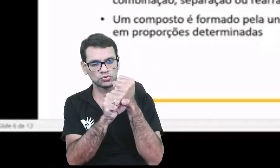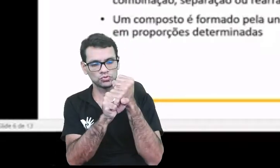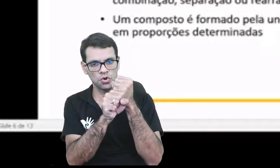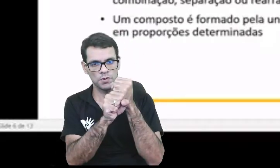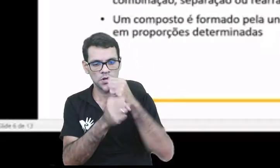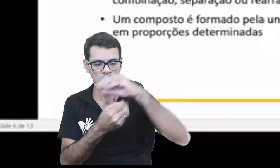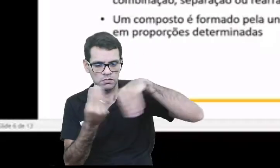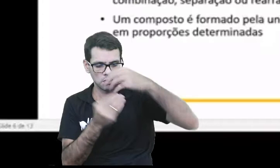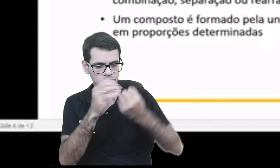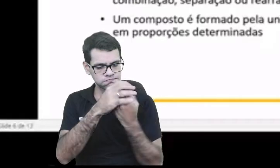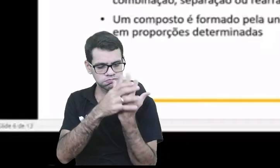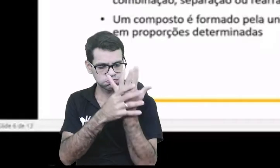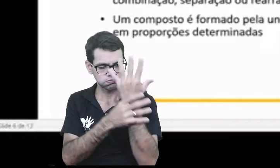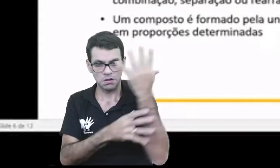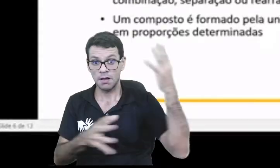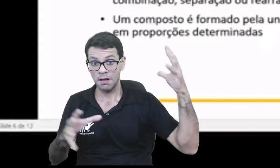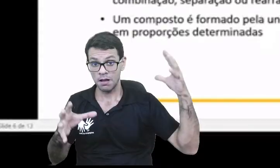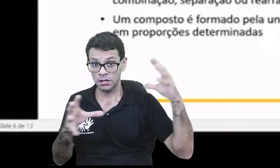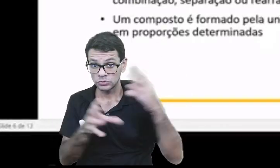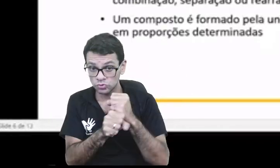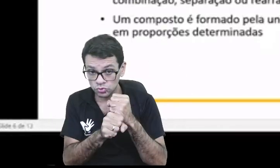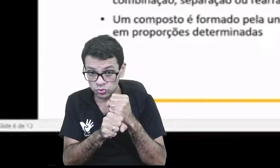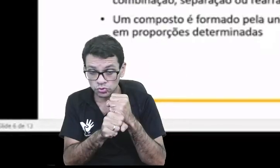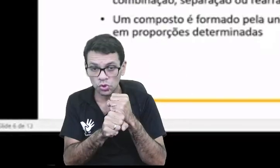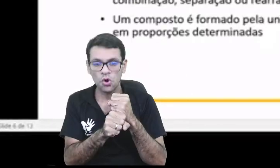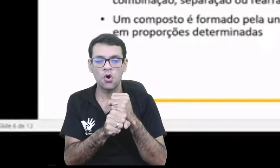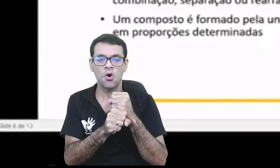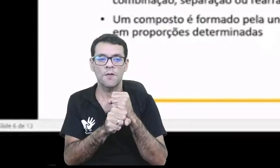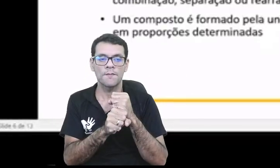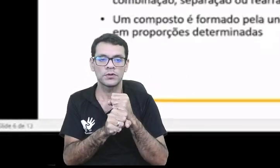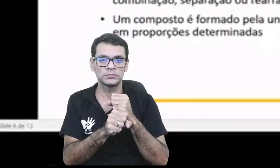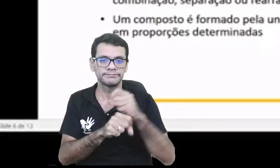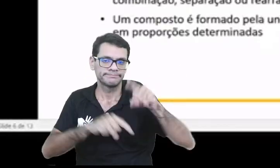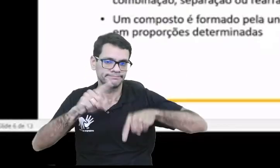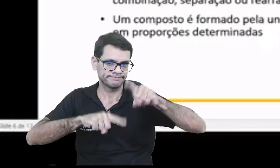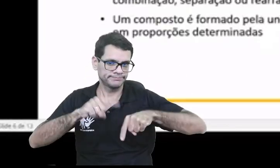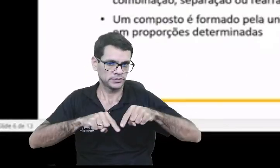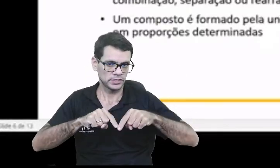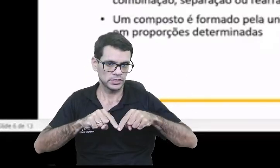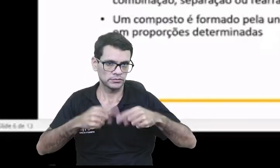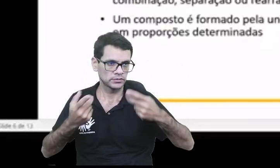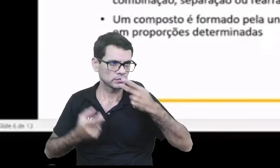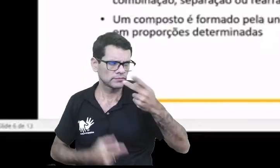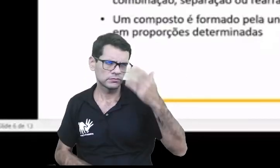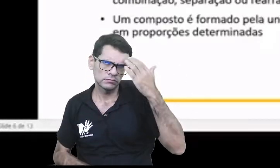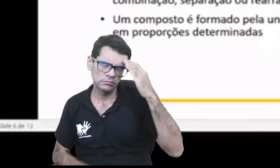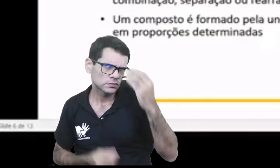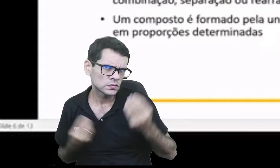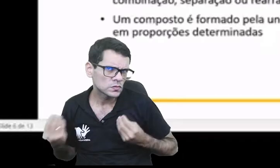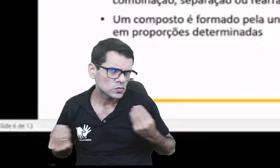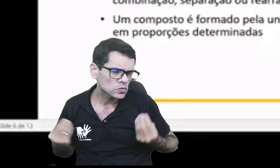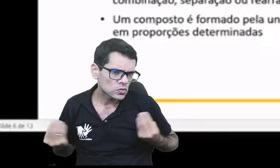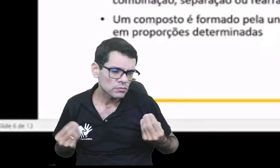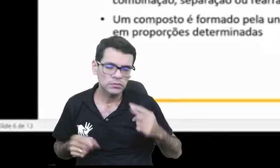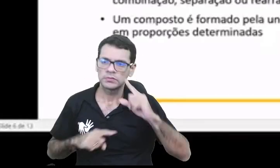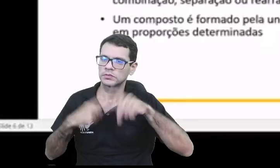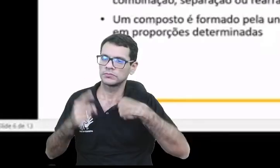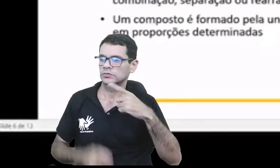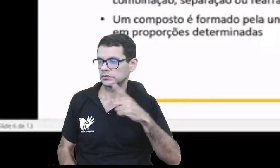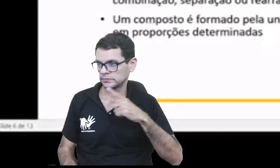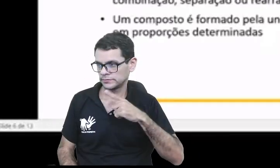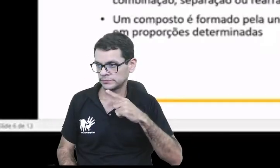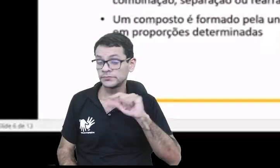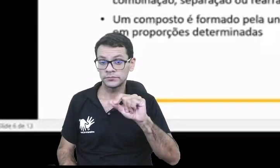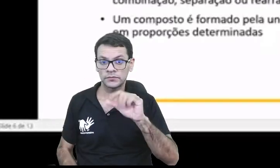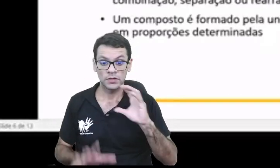uma reação, a massa de um composto é a soma das massas de seus elementos. Então, ele não estava entendendo ainda muito bem, mas quando a gente tem